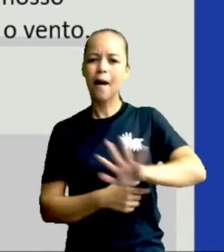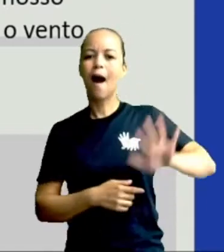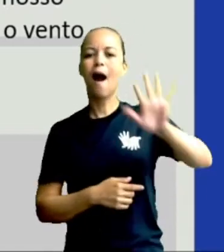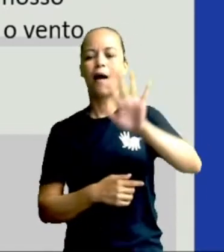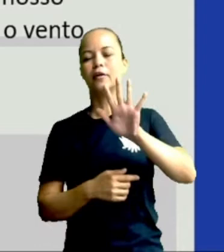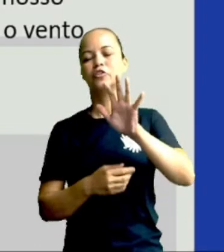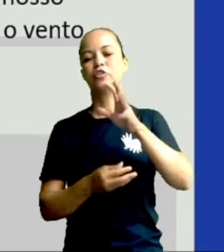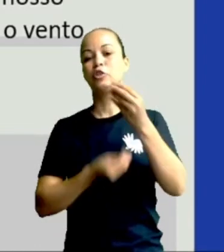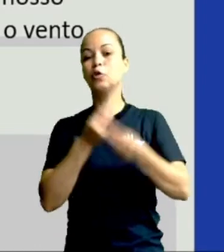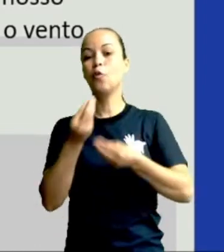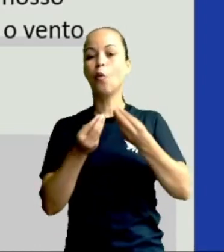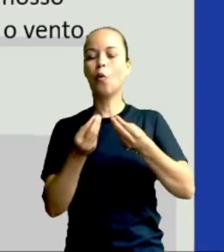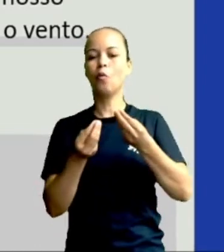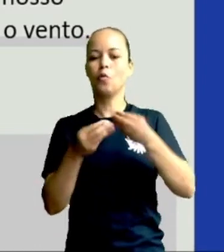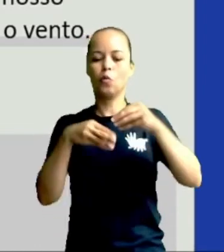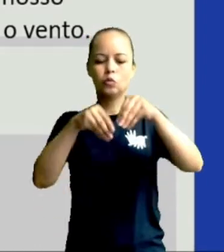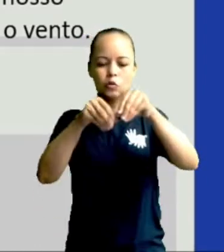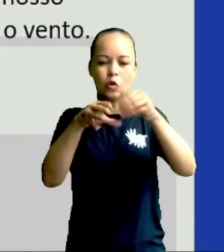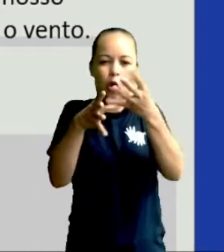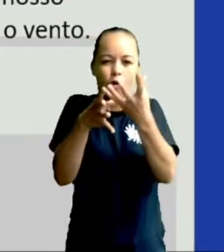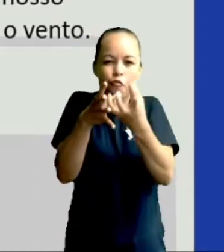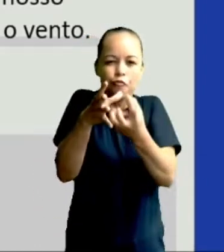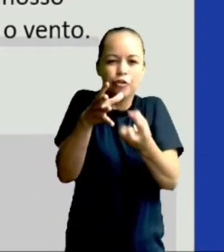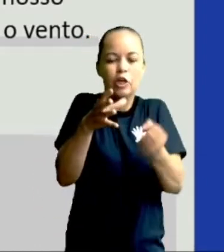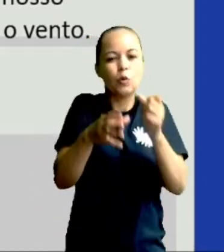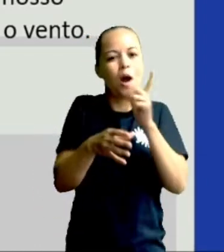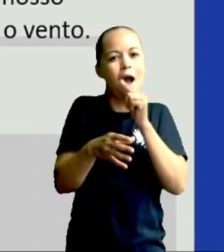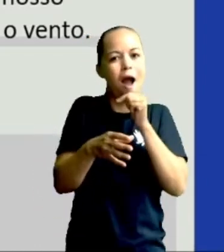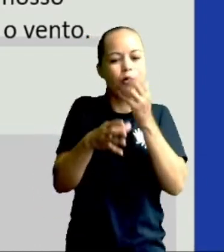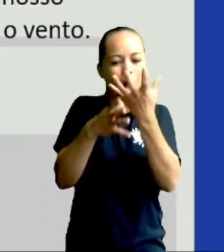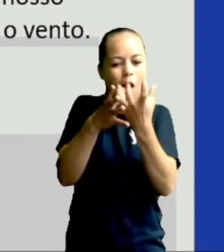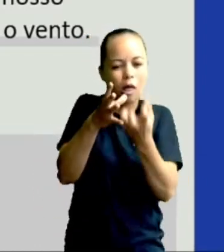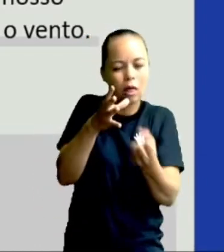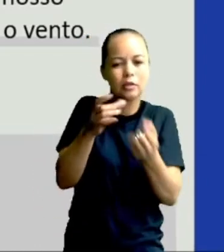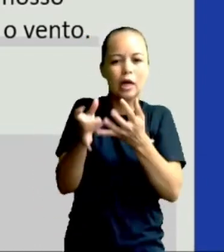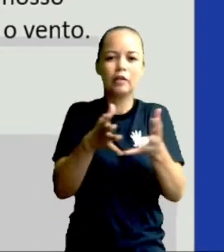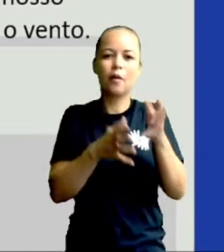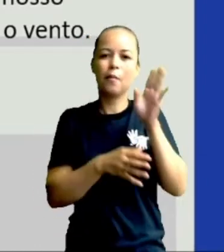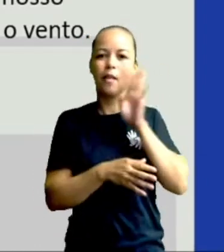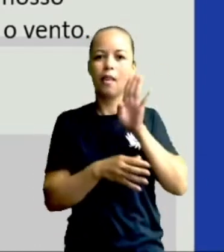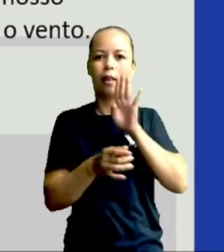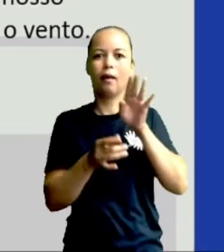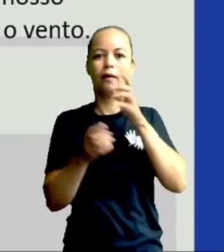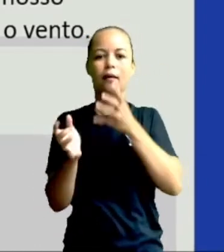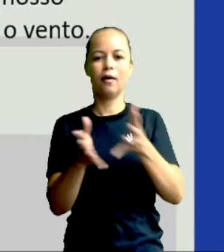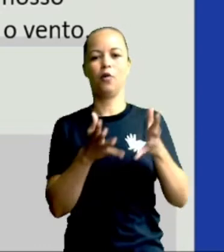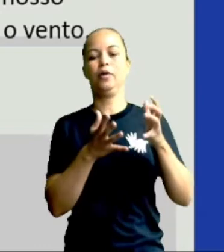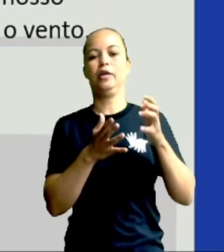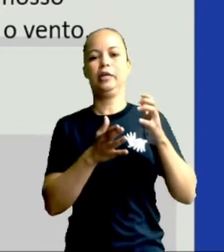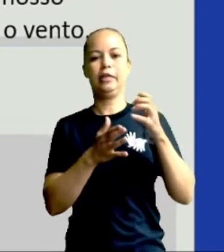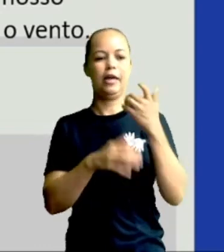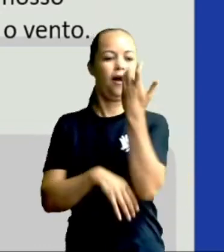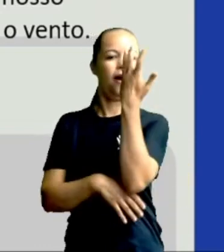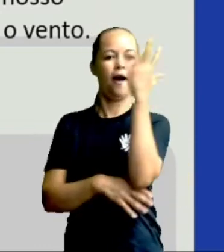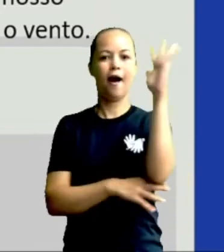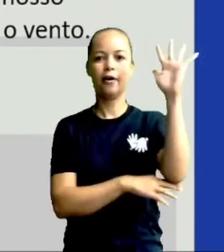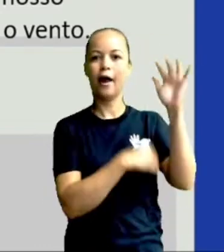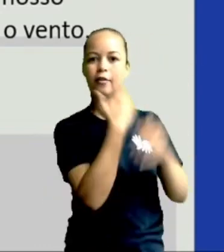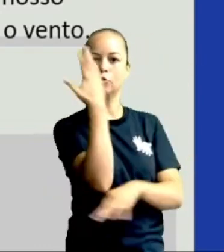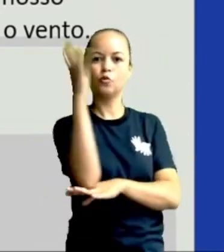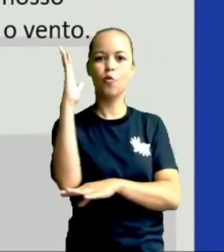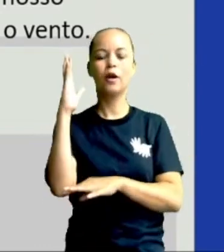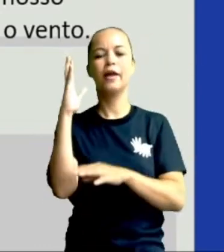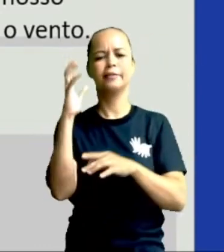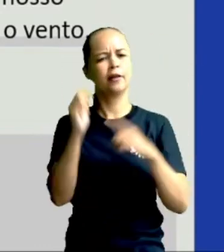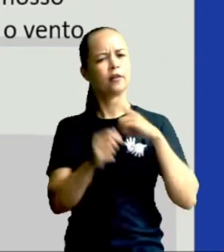como é que o solo filtra a água e que fica bem legal, que a natureza que desenvolve isso, a natureza ela tem esse